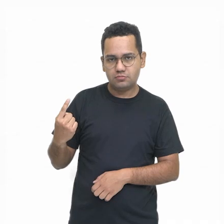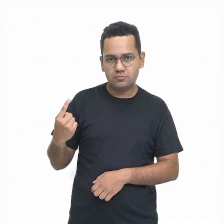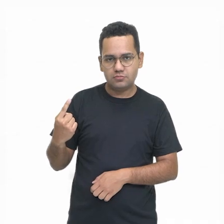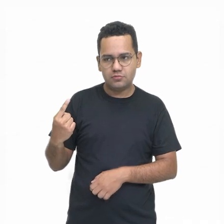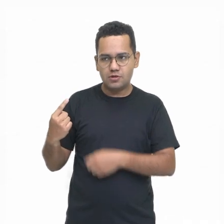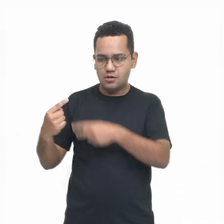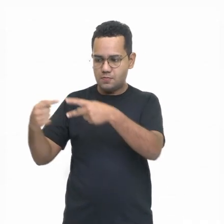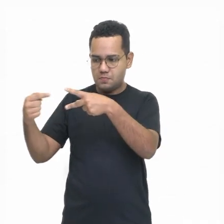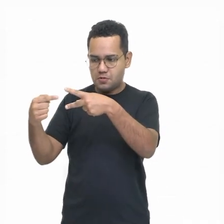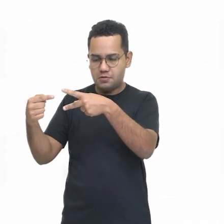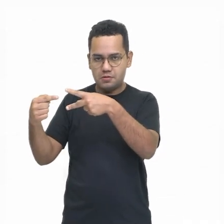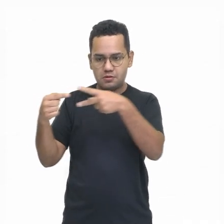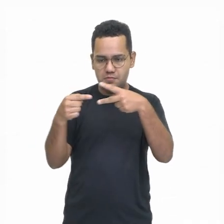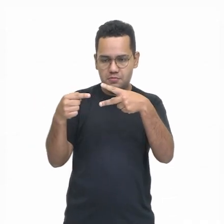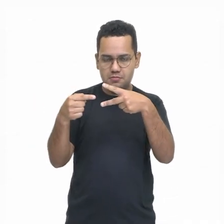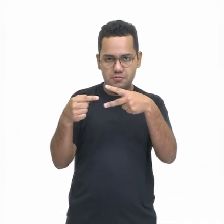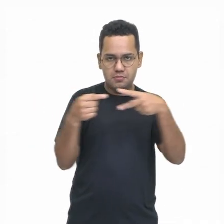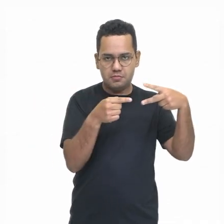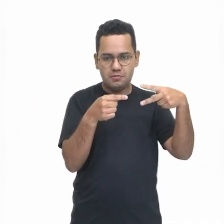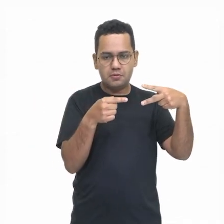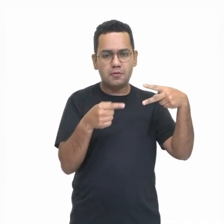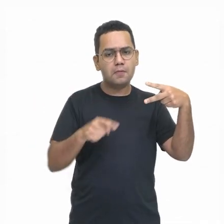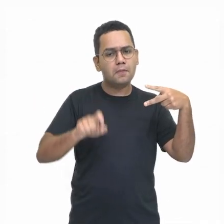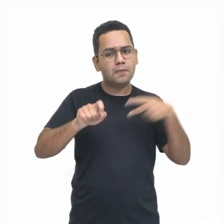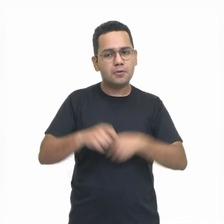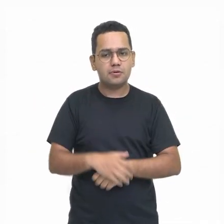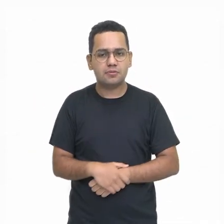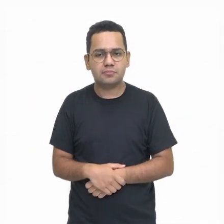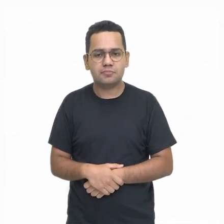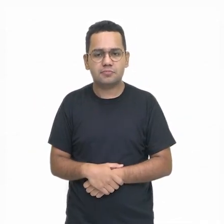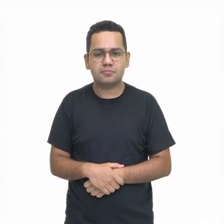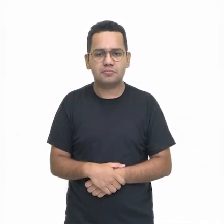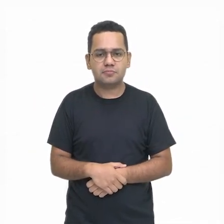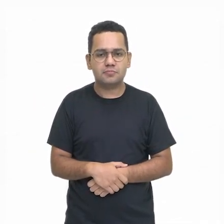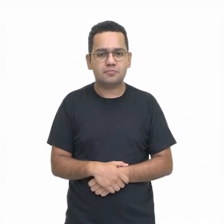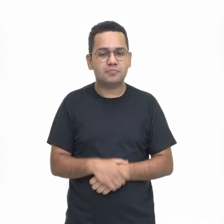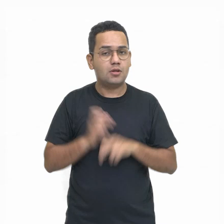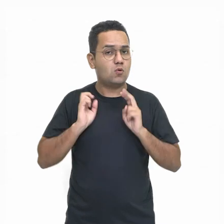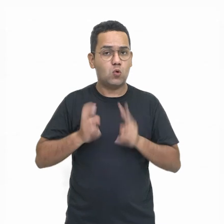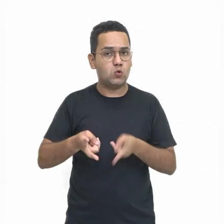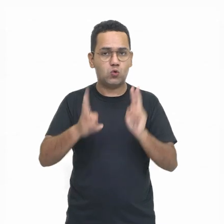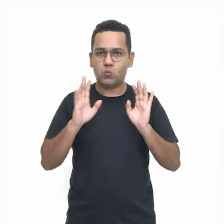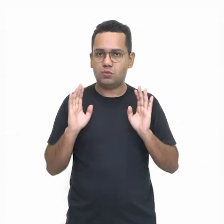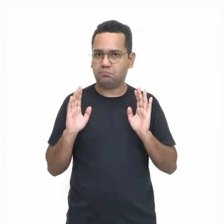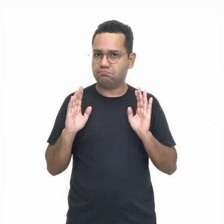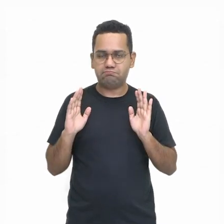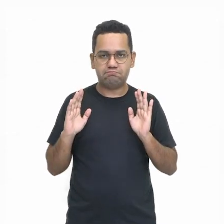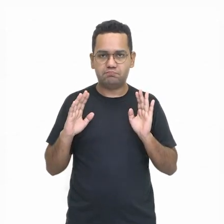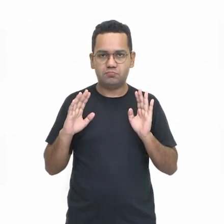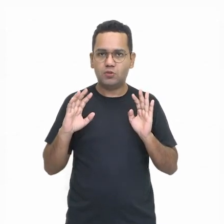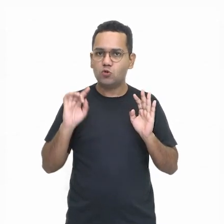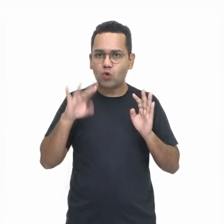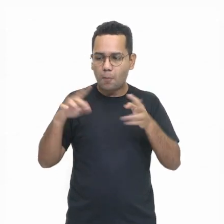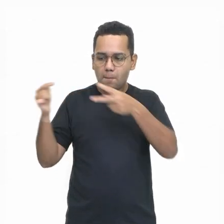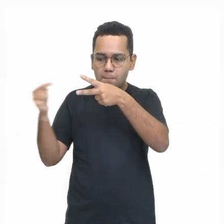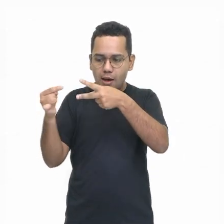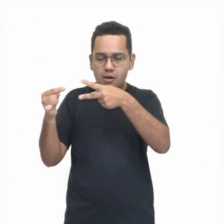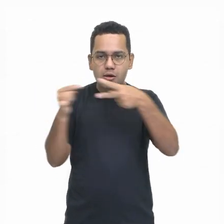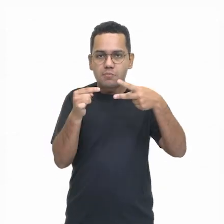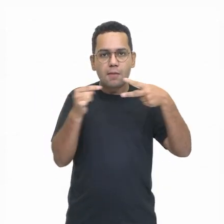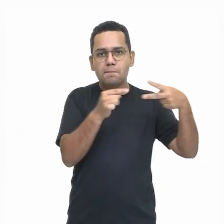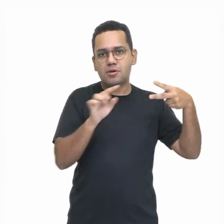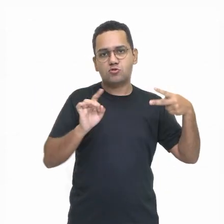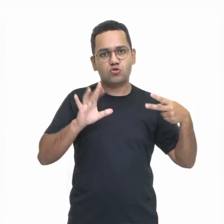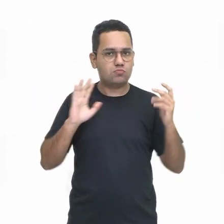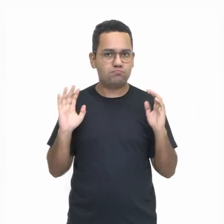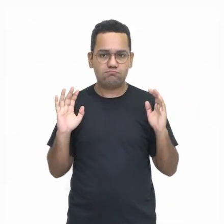na imagem, nós temos uma cadeia linear de seres vivos em